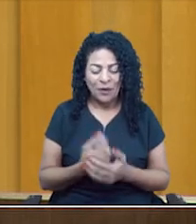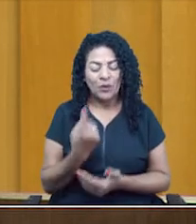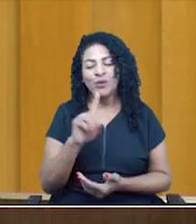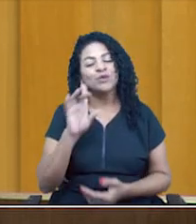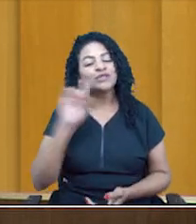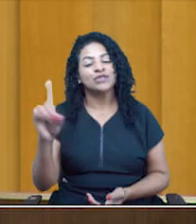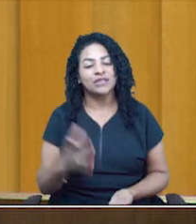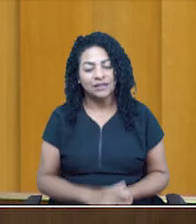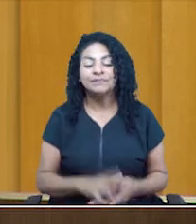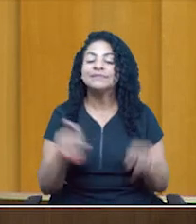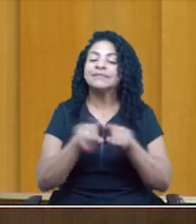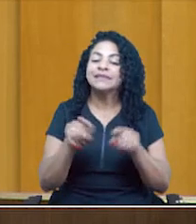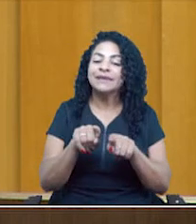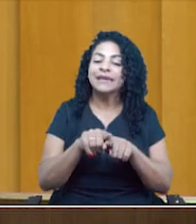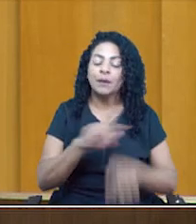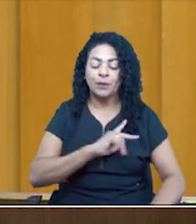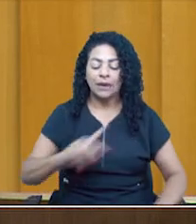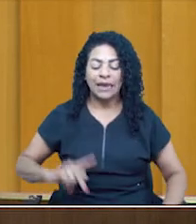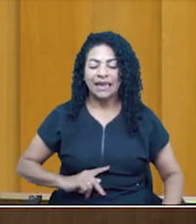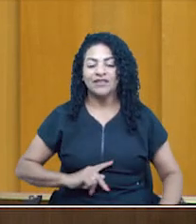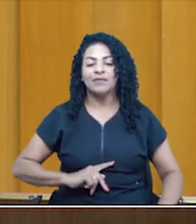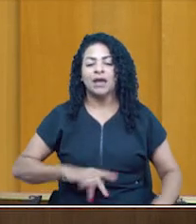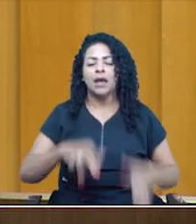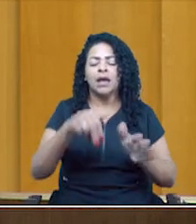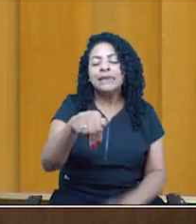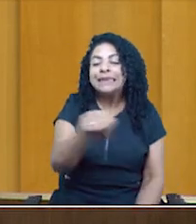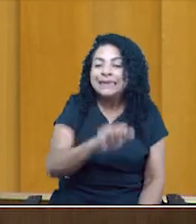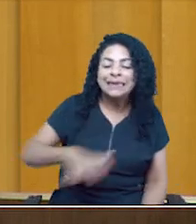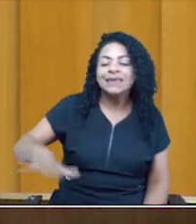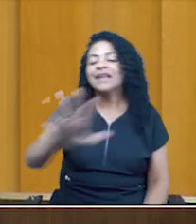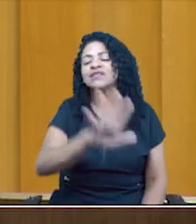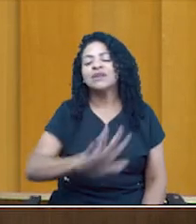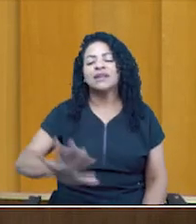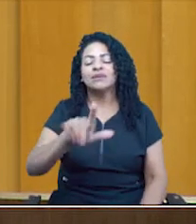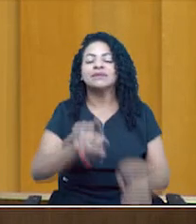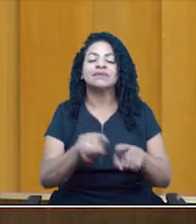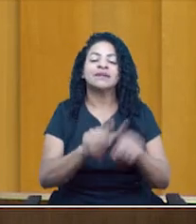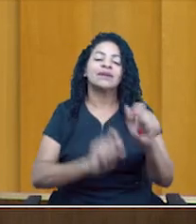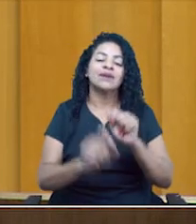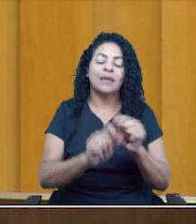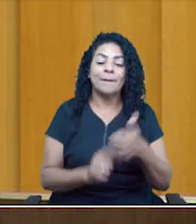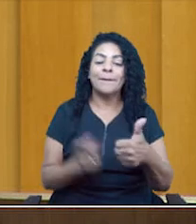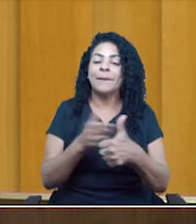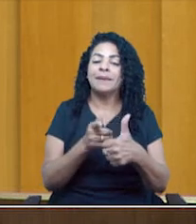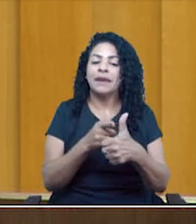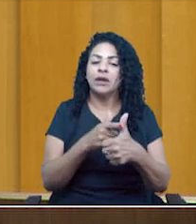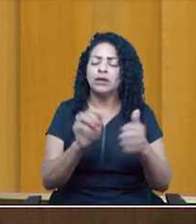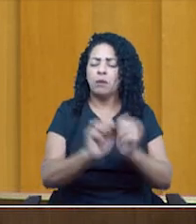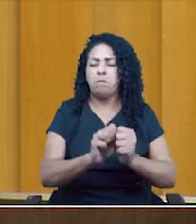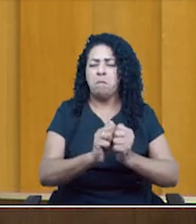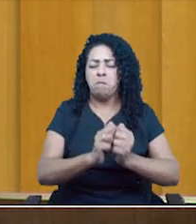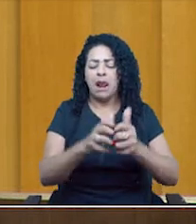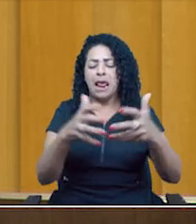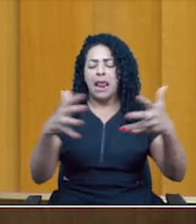dessa Política Nacional de Comunicação Social do Poder Judiciário. Primeiro, dar amplo conhecimento à